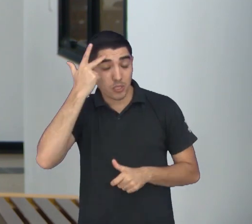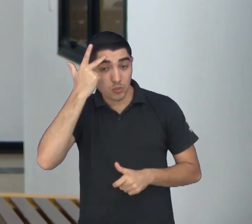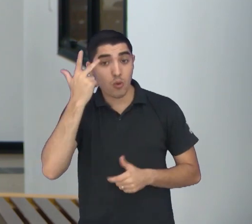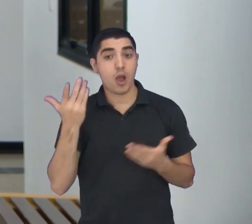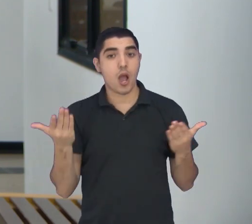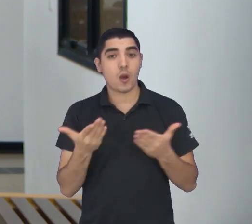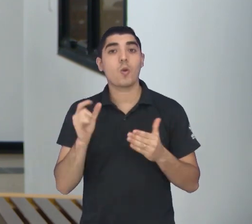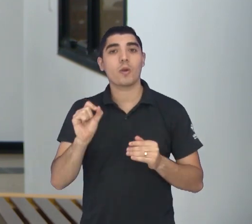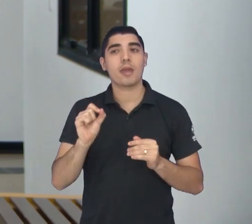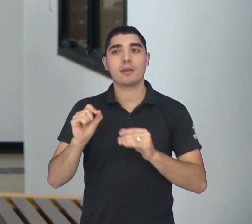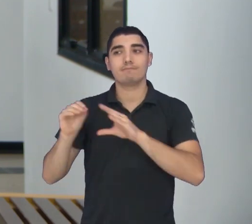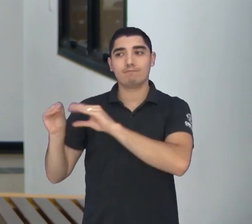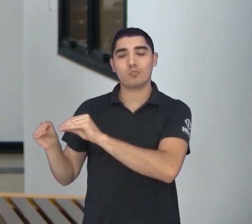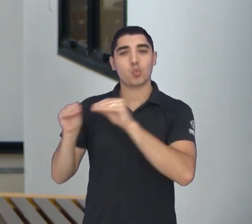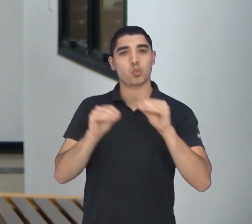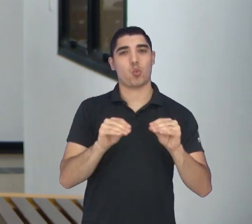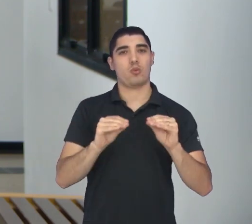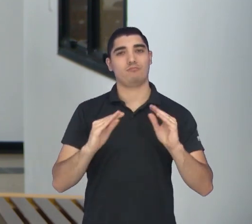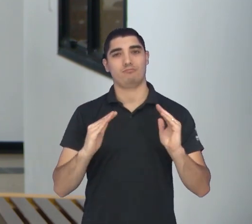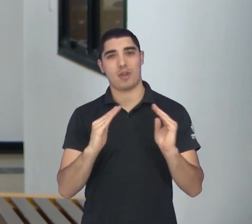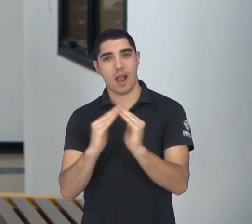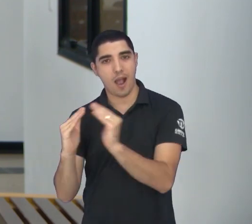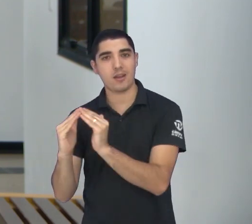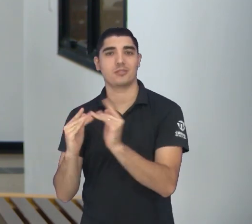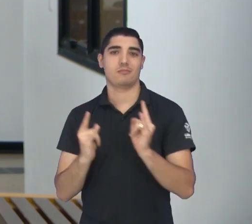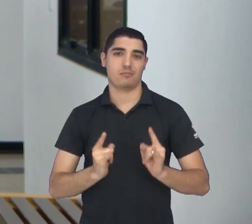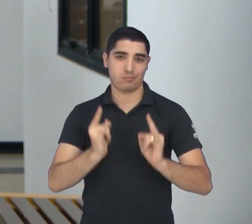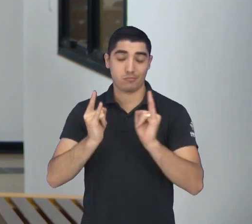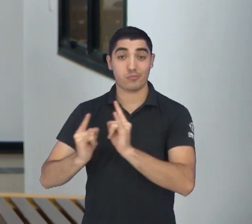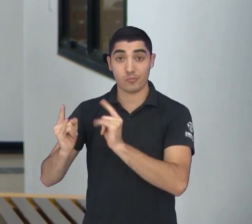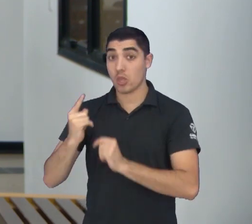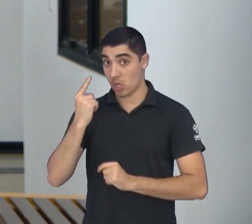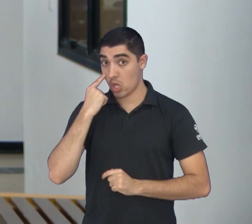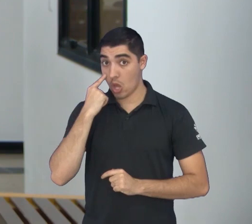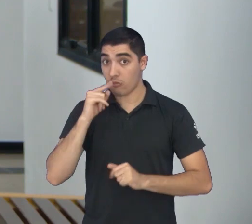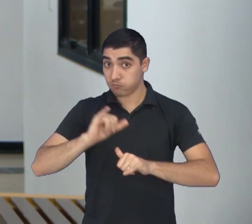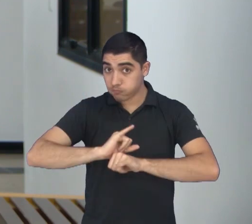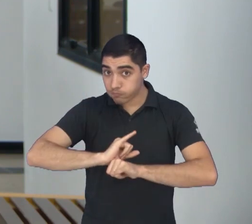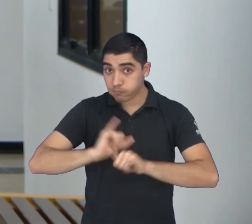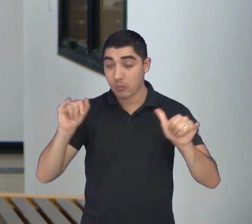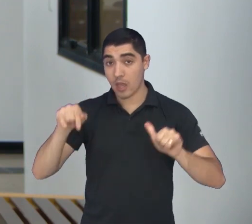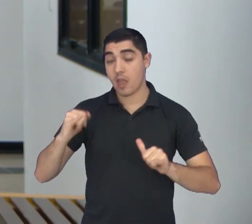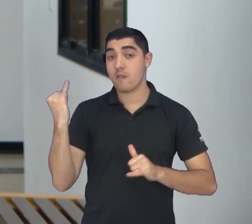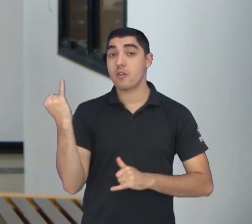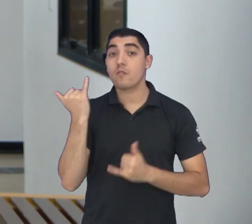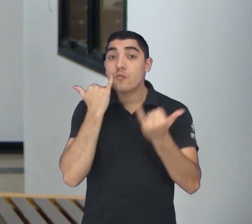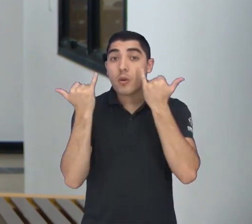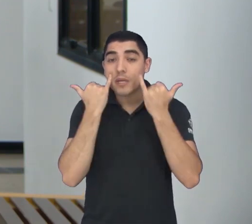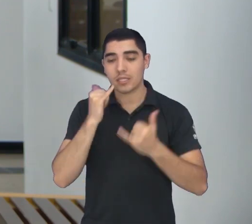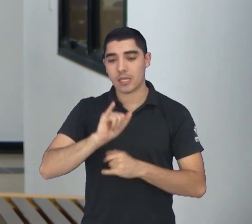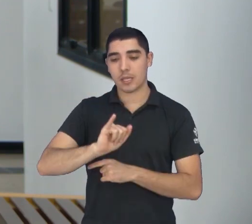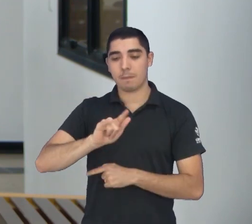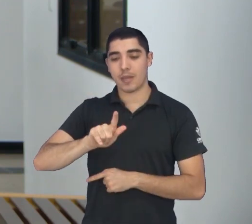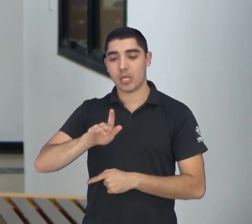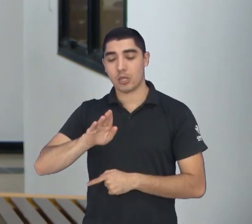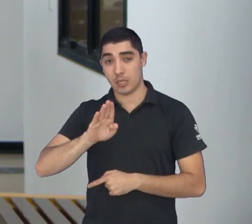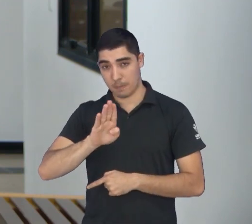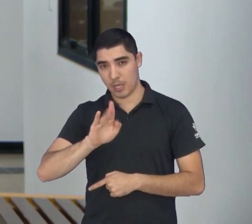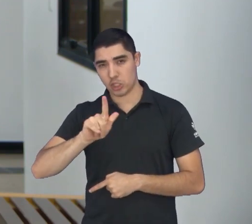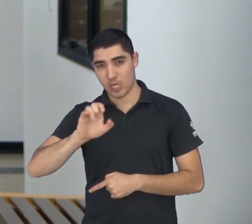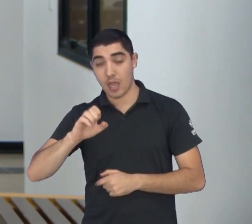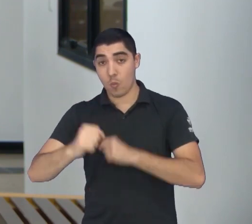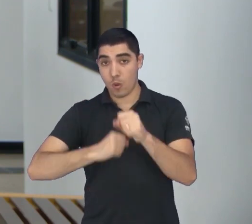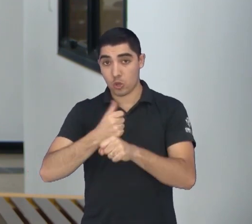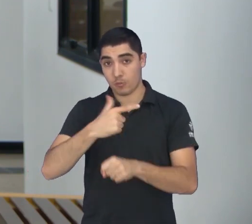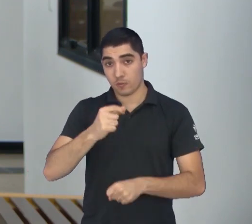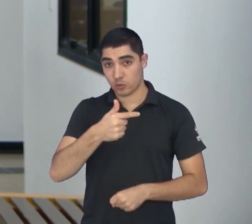em condomínios. E os números comprovam isso, tá? Olha só esses dados do IBGE de 2022. Já são